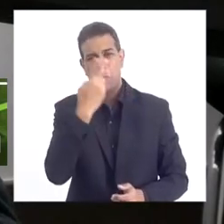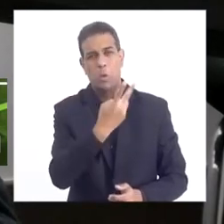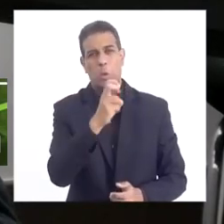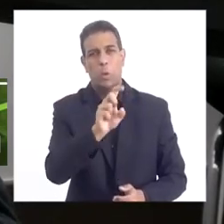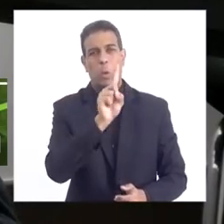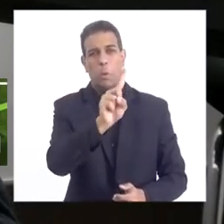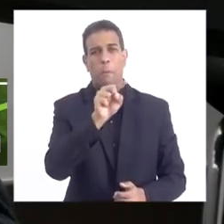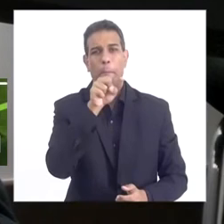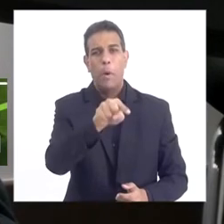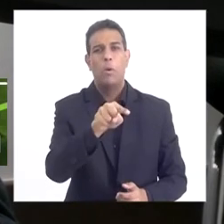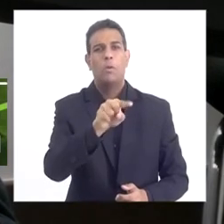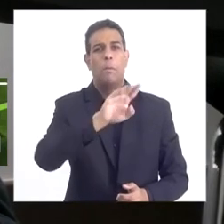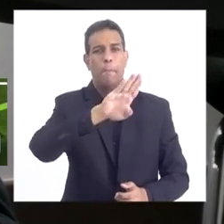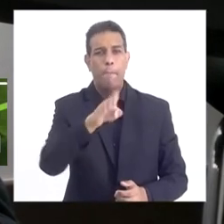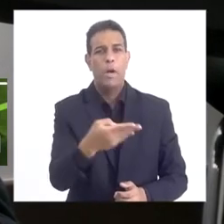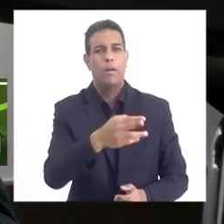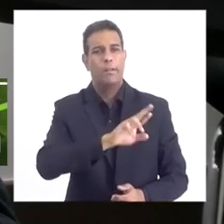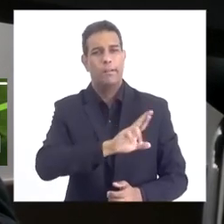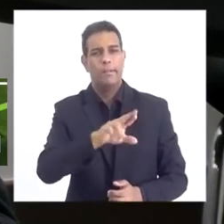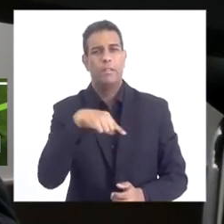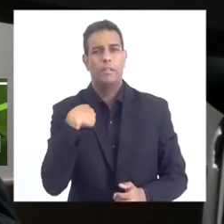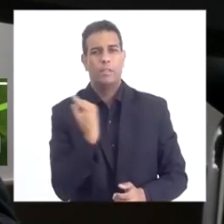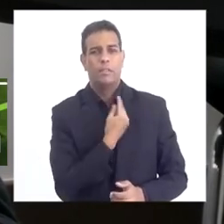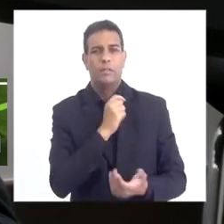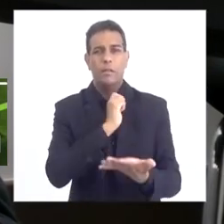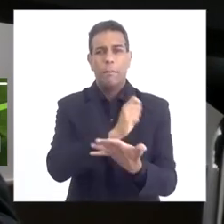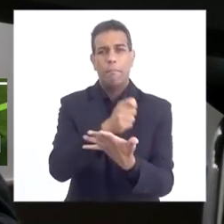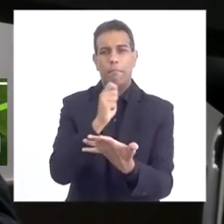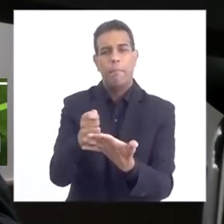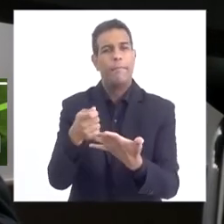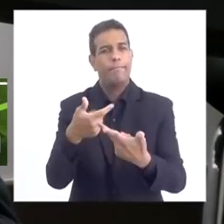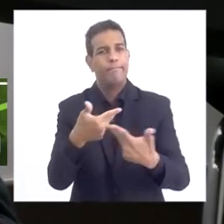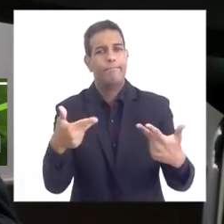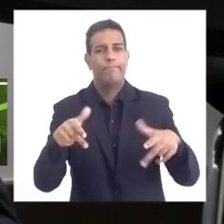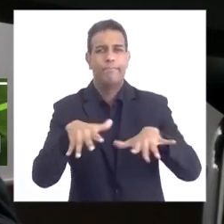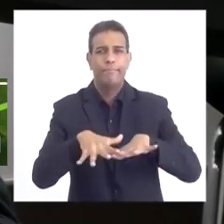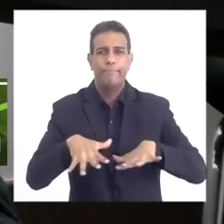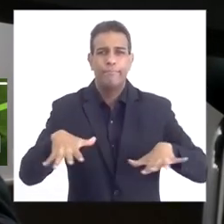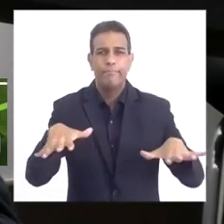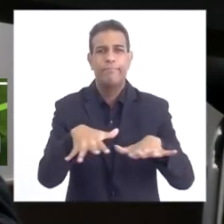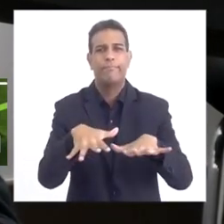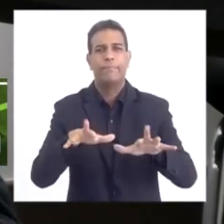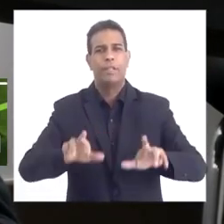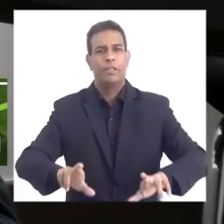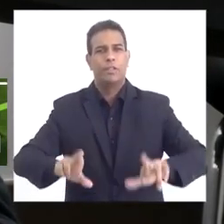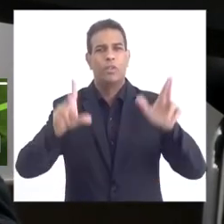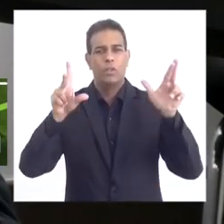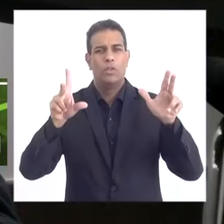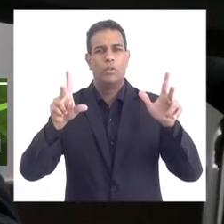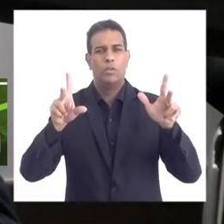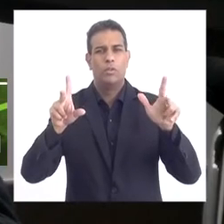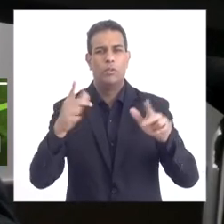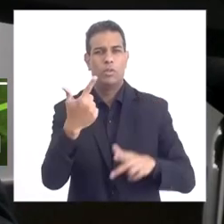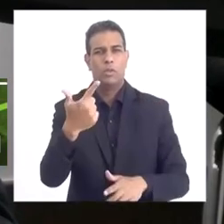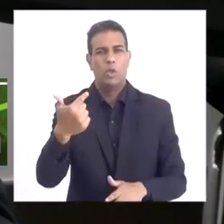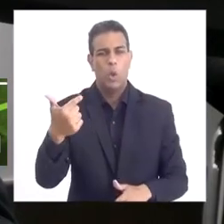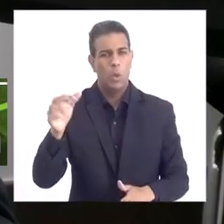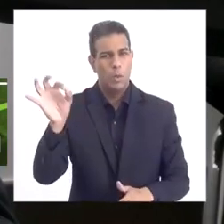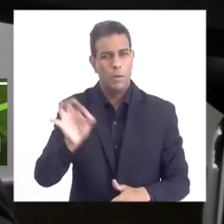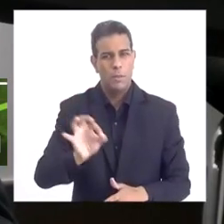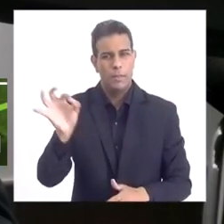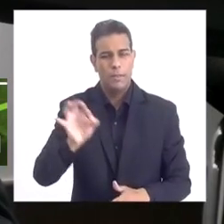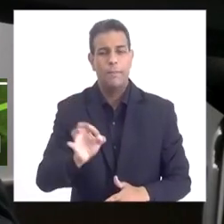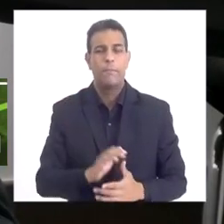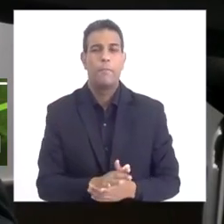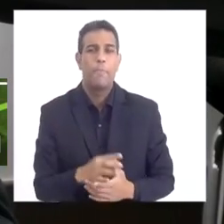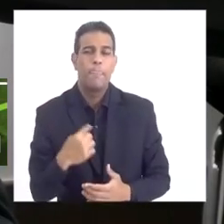51,5 bilhões, não está contemplado essa diferença de 12%.